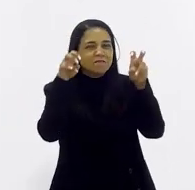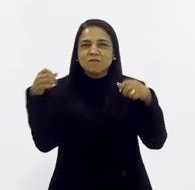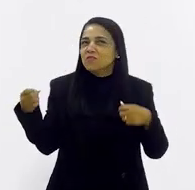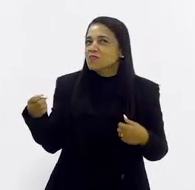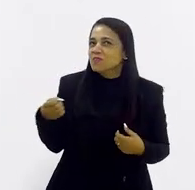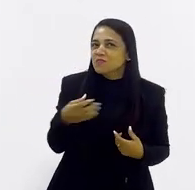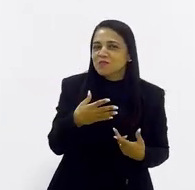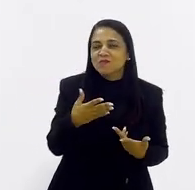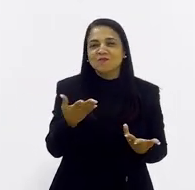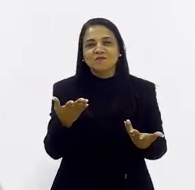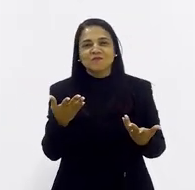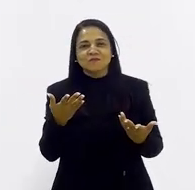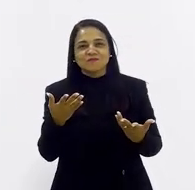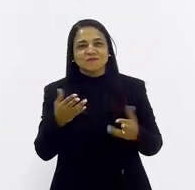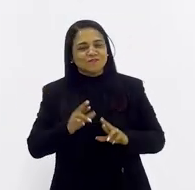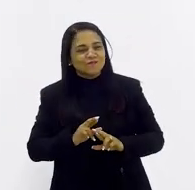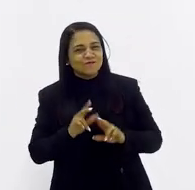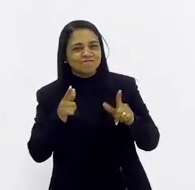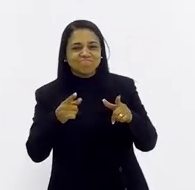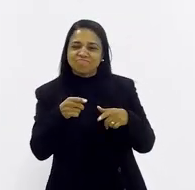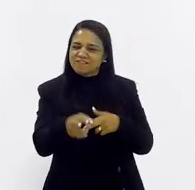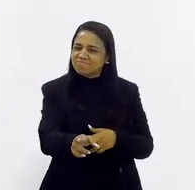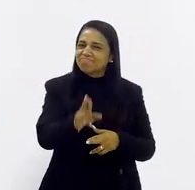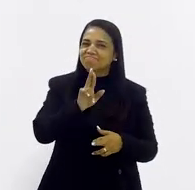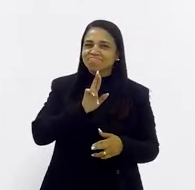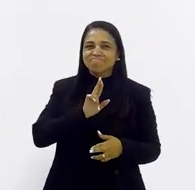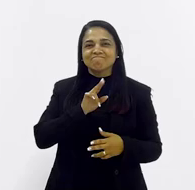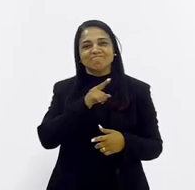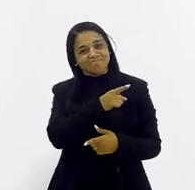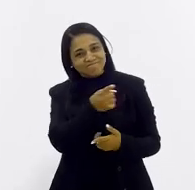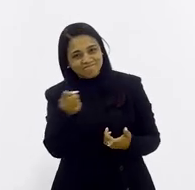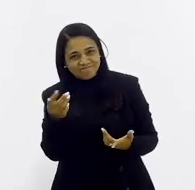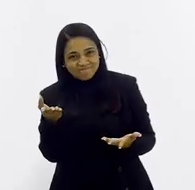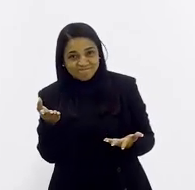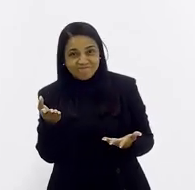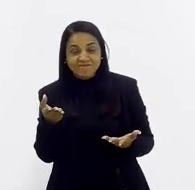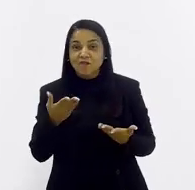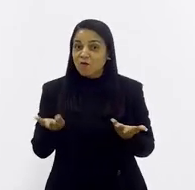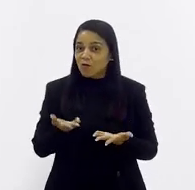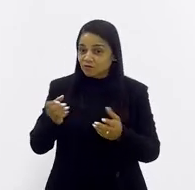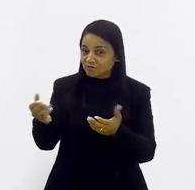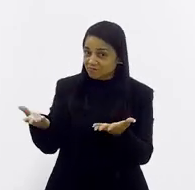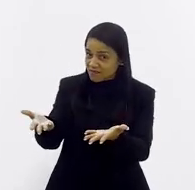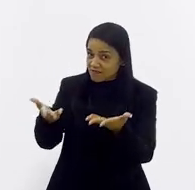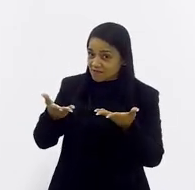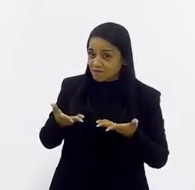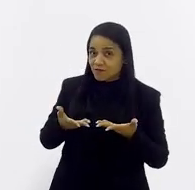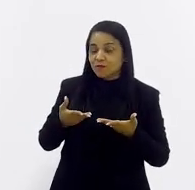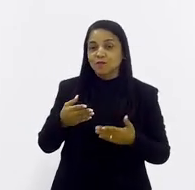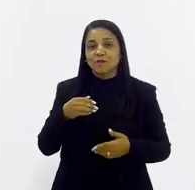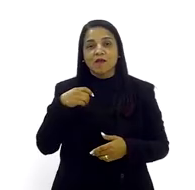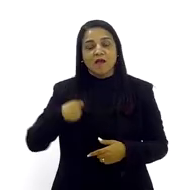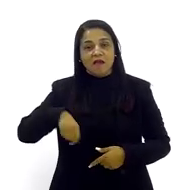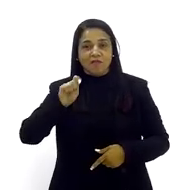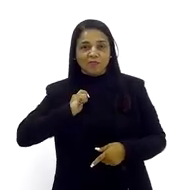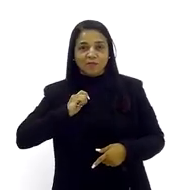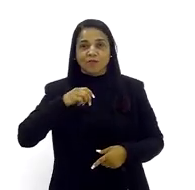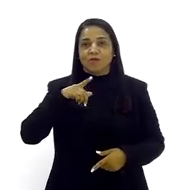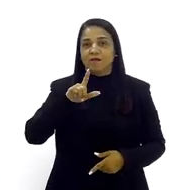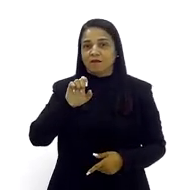assunto novo e vocês aí dando esse feedback para Gente eu estou recebendo um ator Leandro